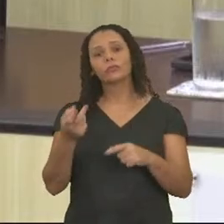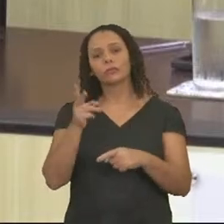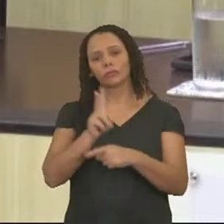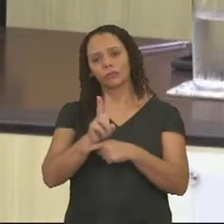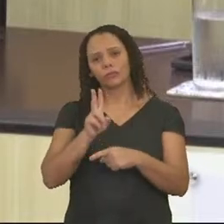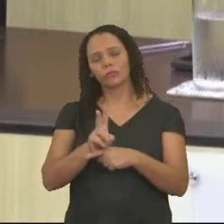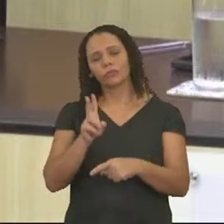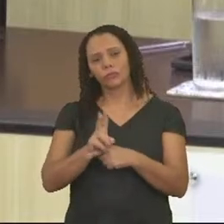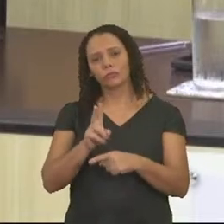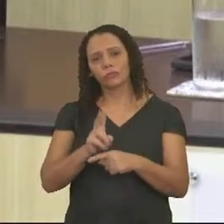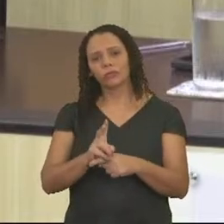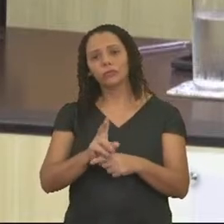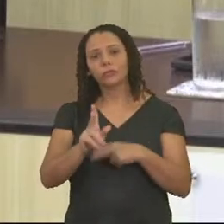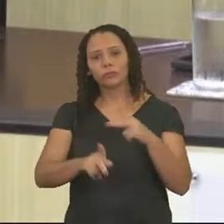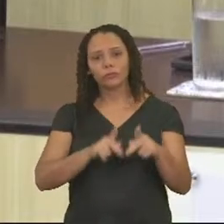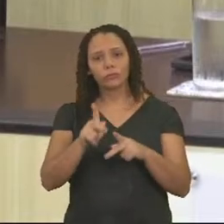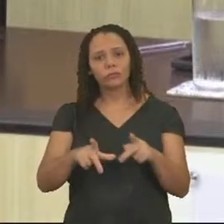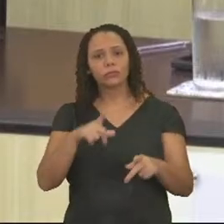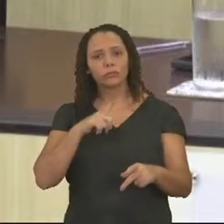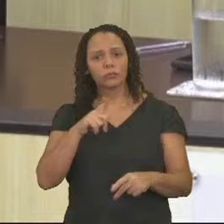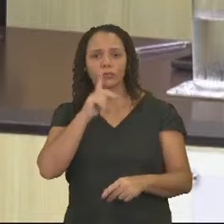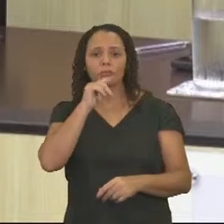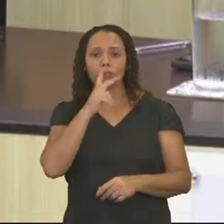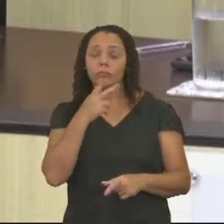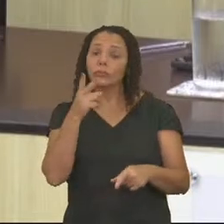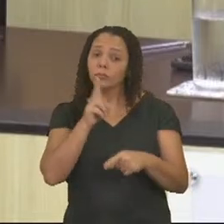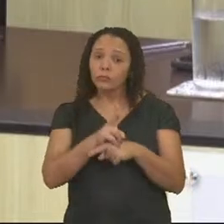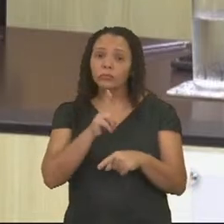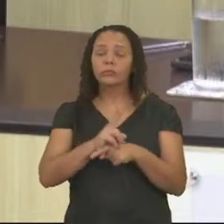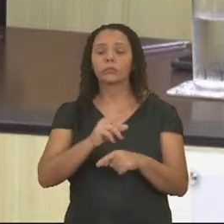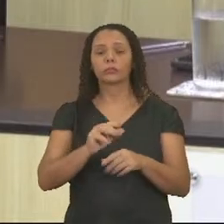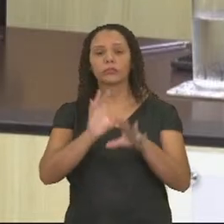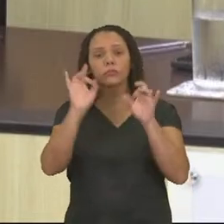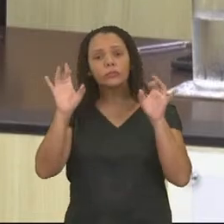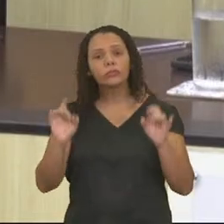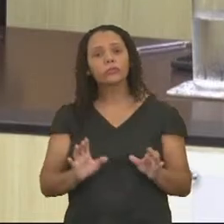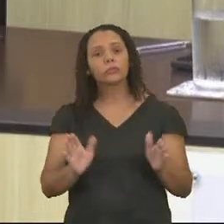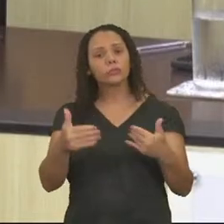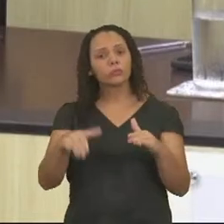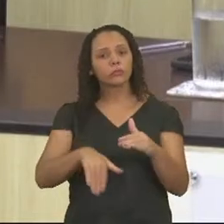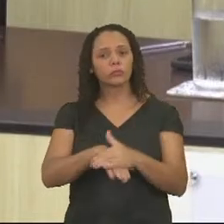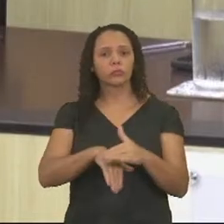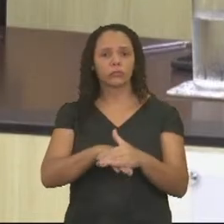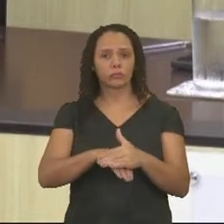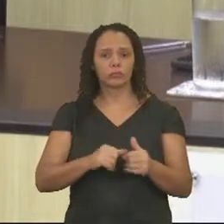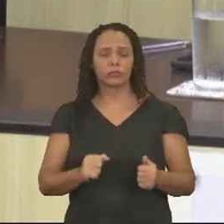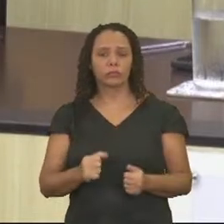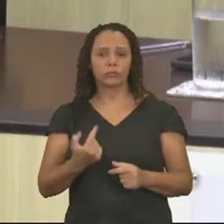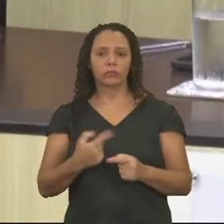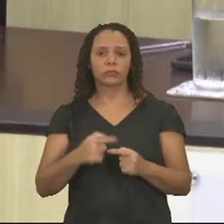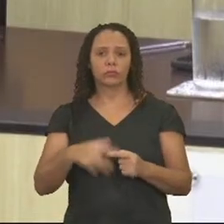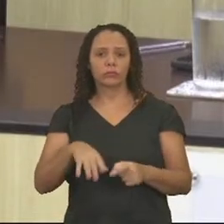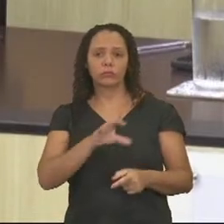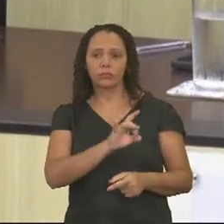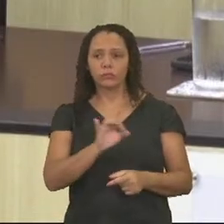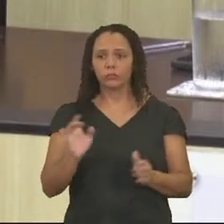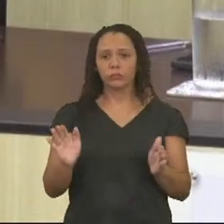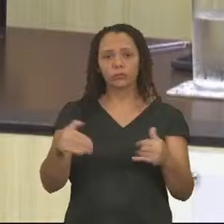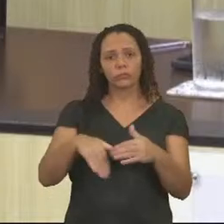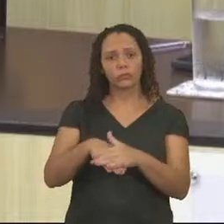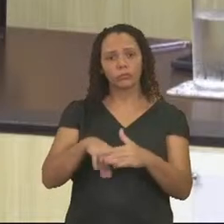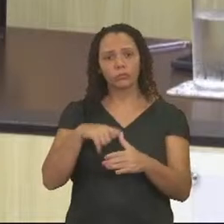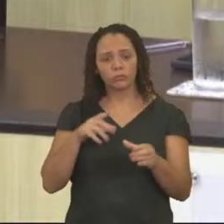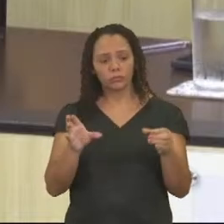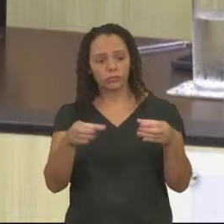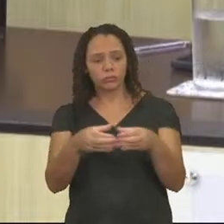que receber essa água, cuide, em especial os campos de futebol, porque cada campo de futebol tem uma